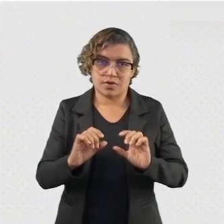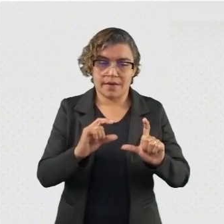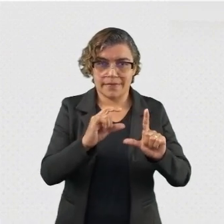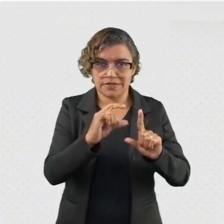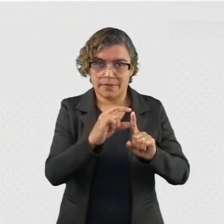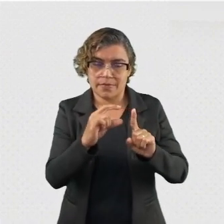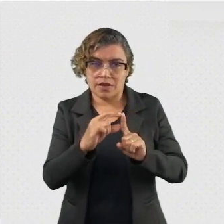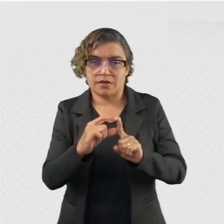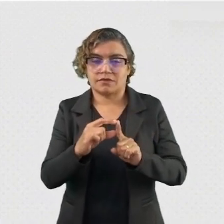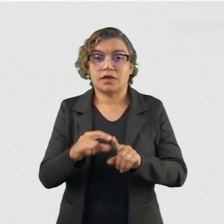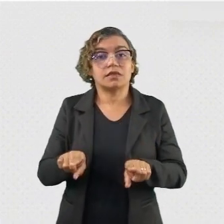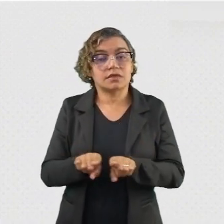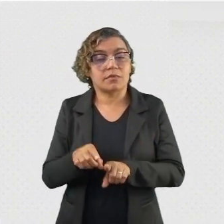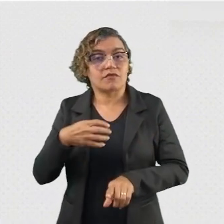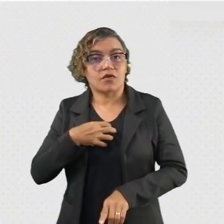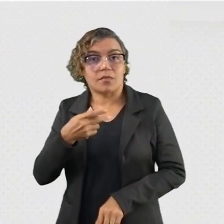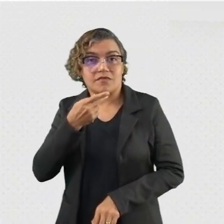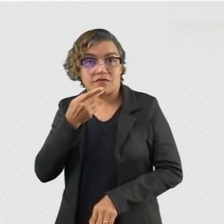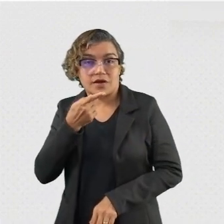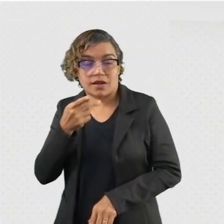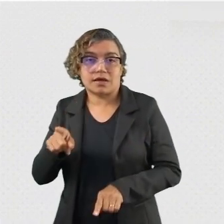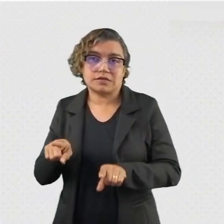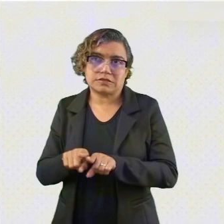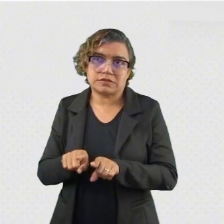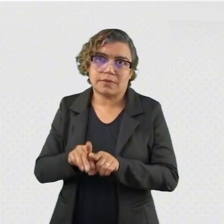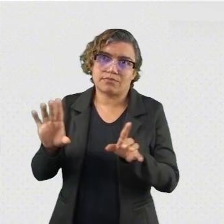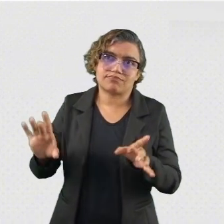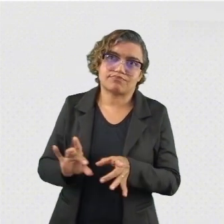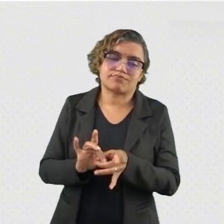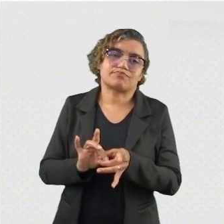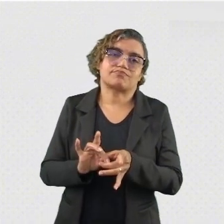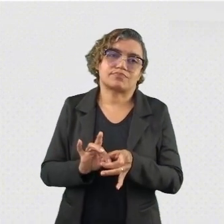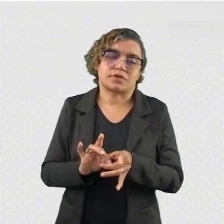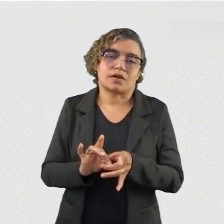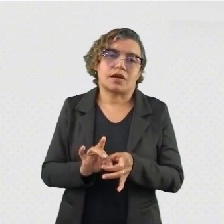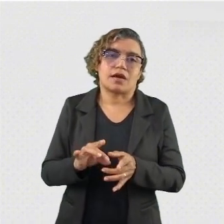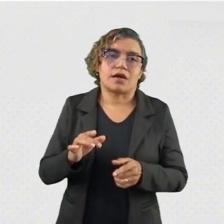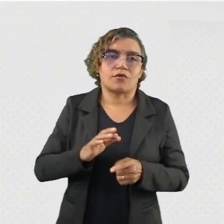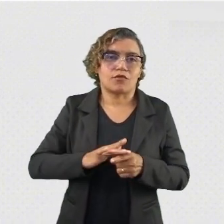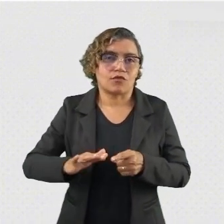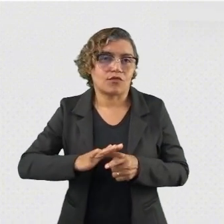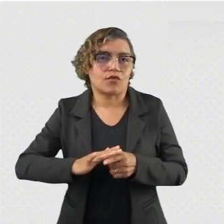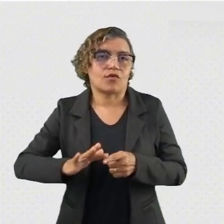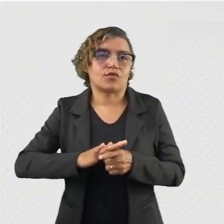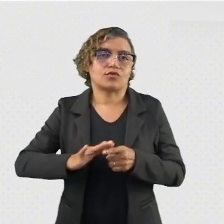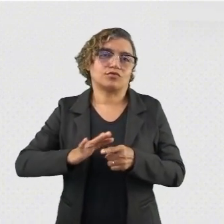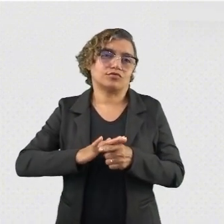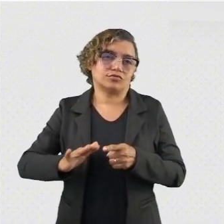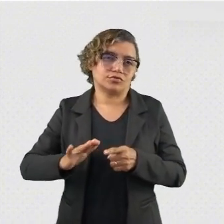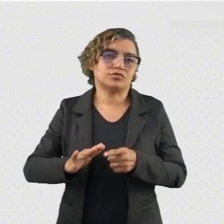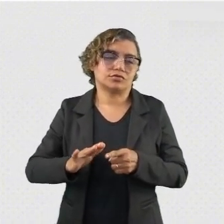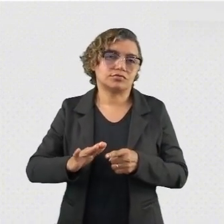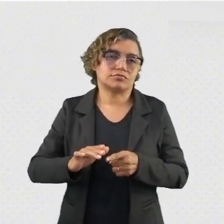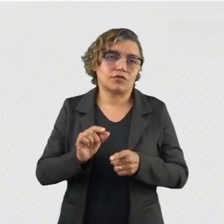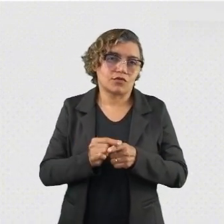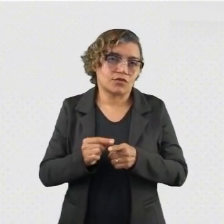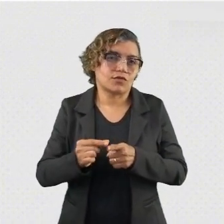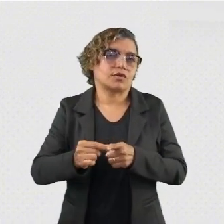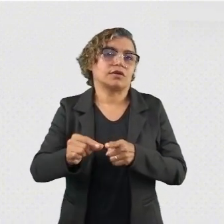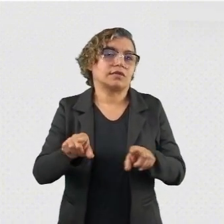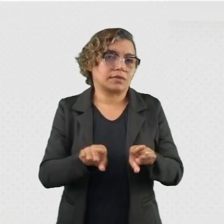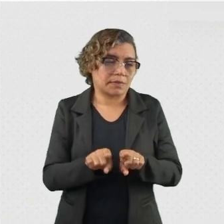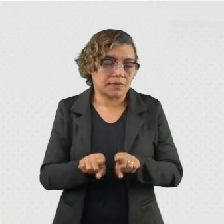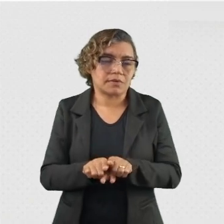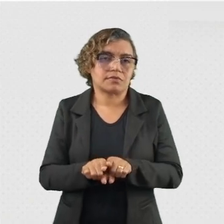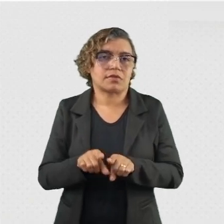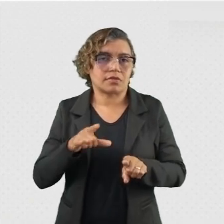A pronúncia está associada, por exemplo, com a fonética, com o aspecto da fonologia da língua. Então, nós temos